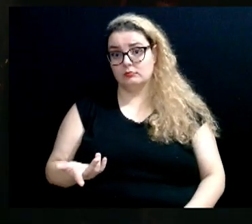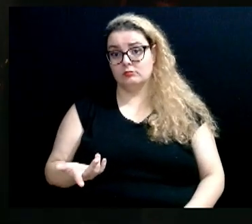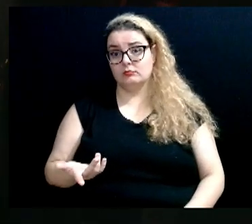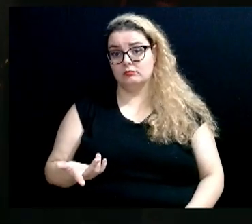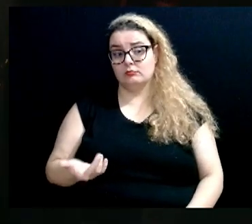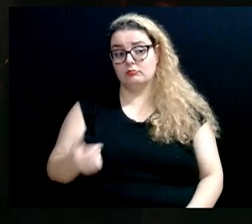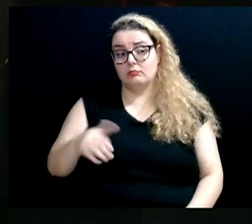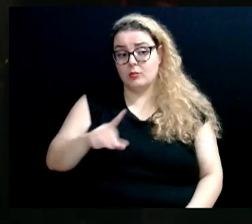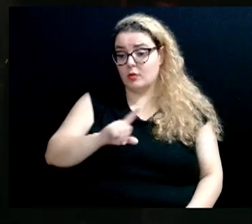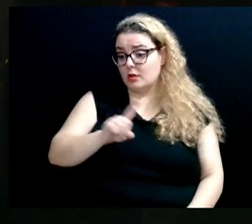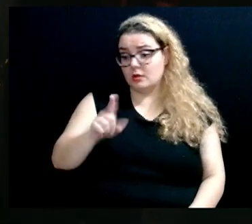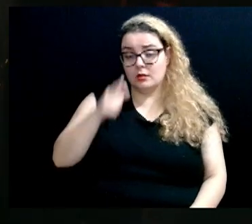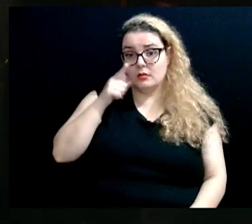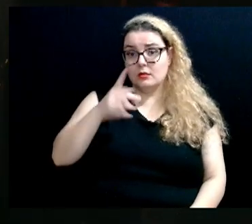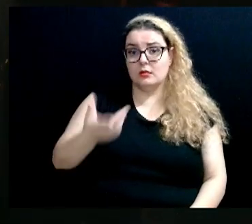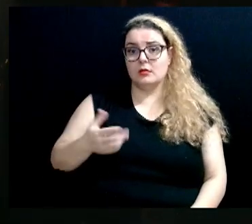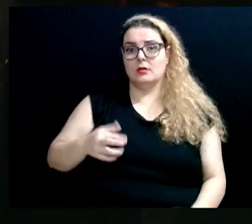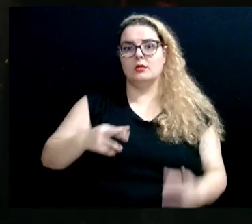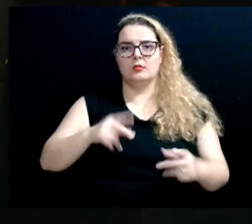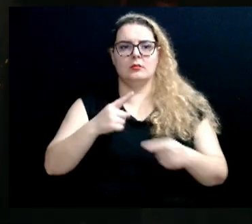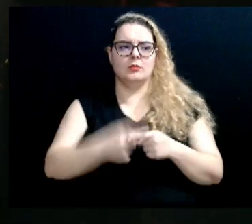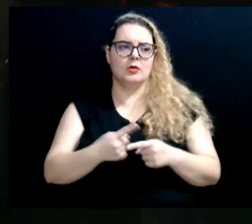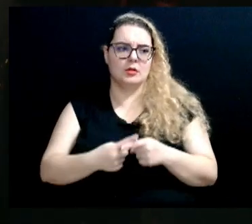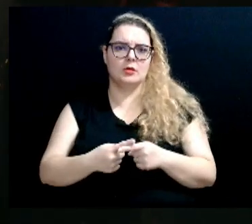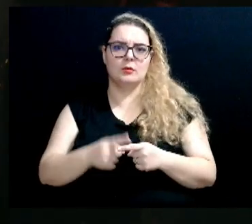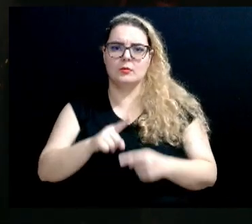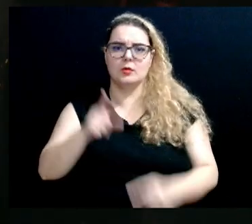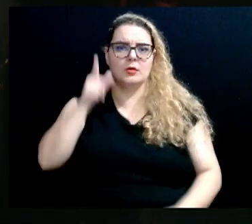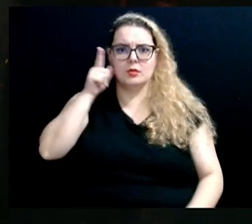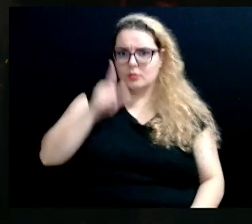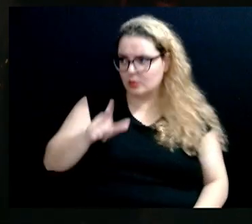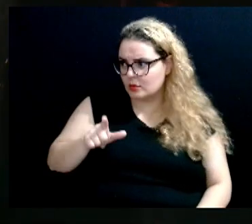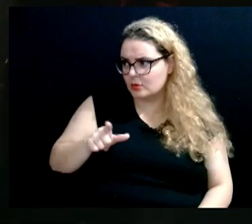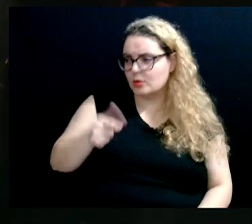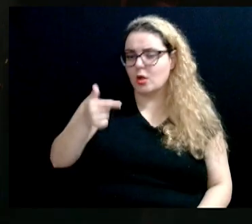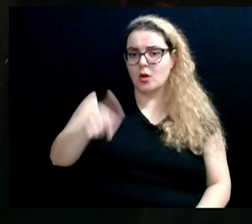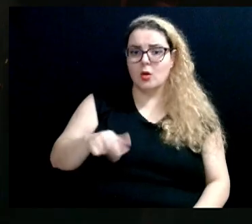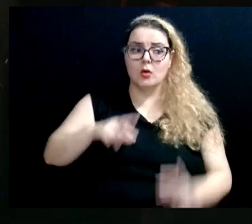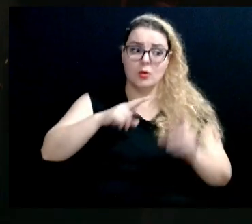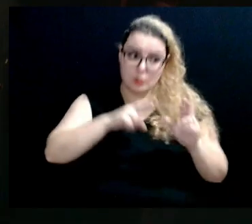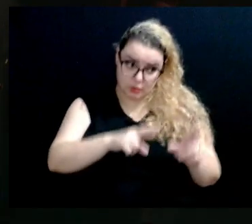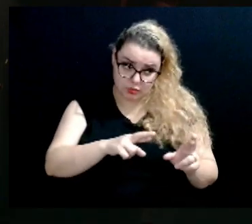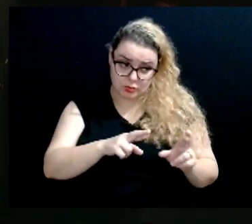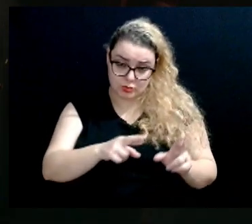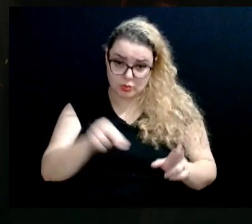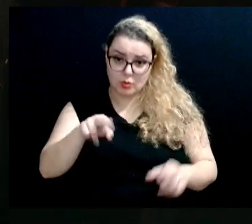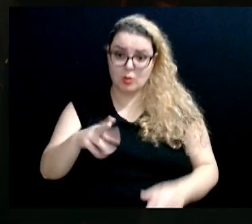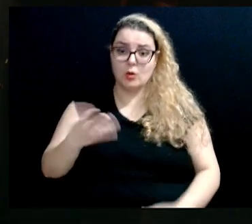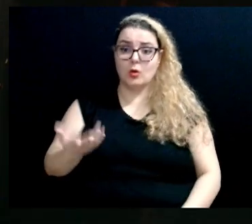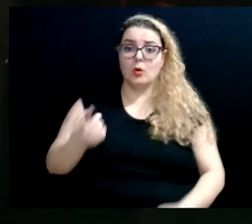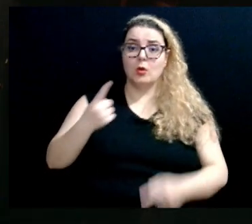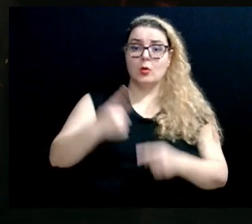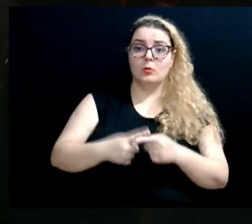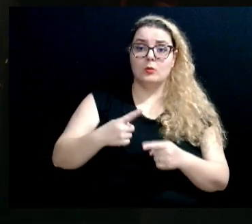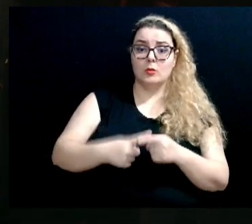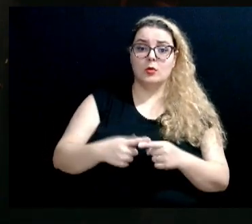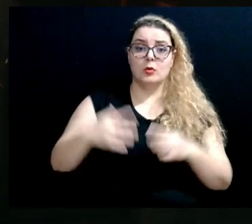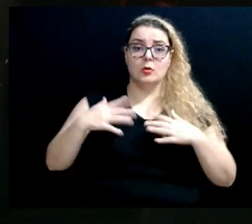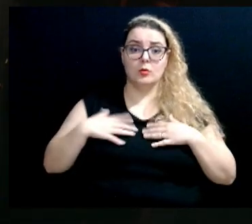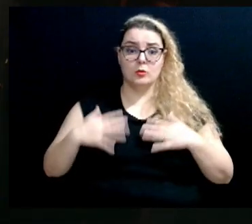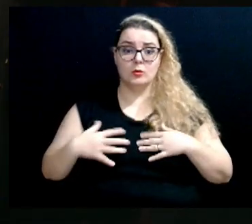mais que você não consiga... Você dormiu pouco por quê? Porque você não conseguiu continuar o seu sono? ou porque o seu organismo ele